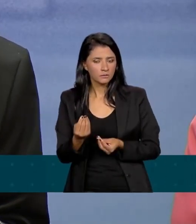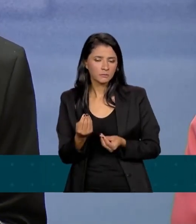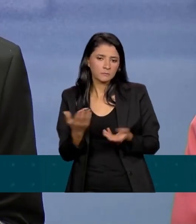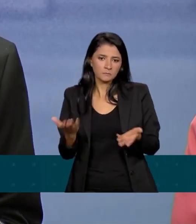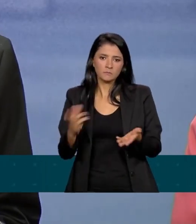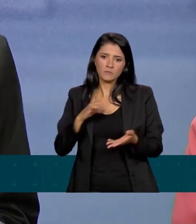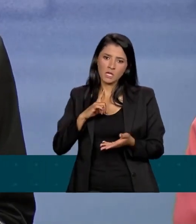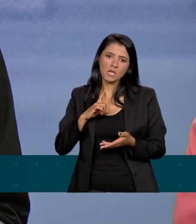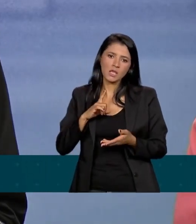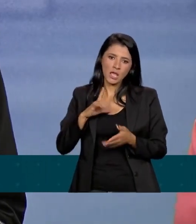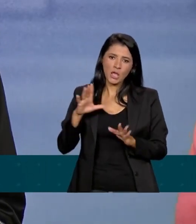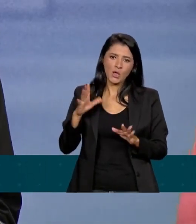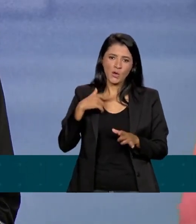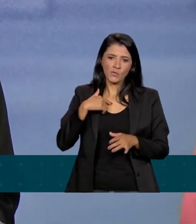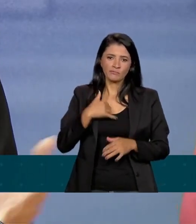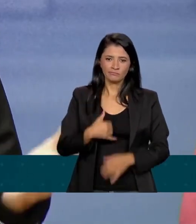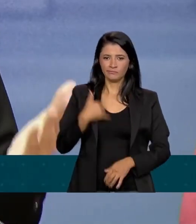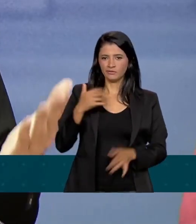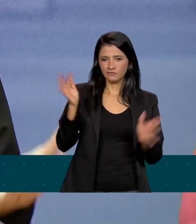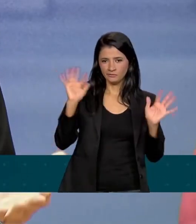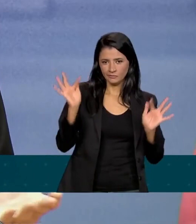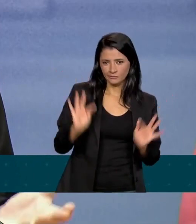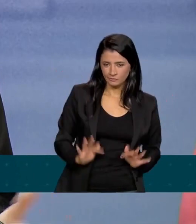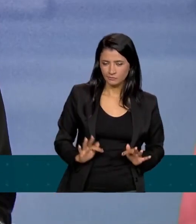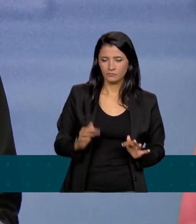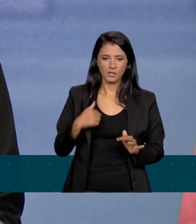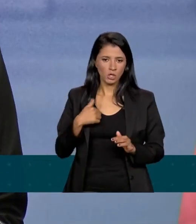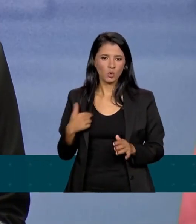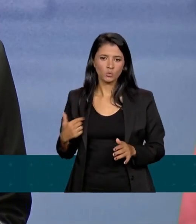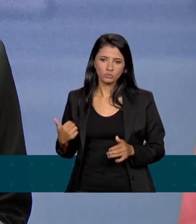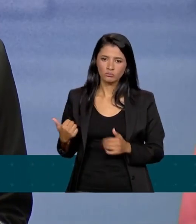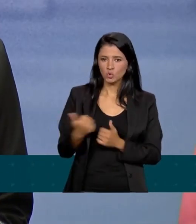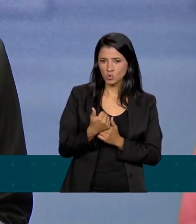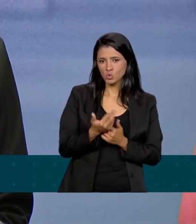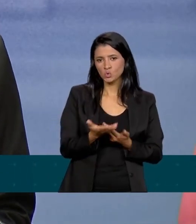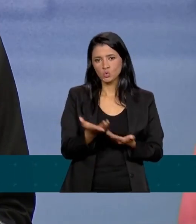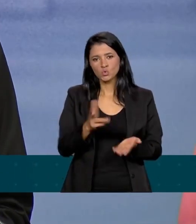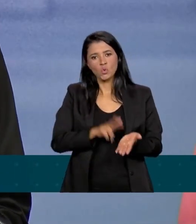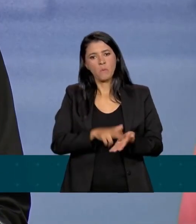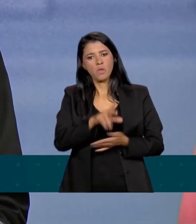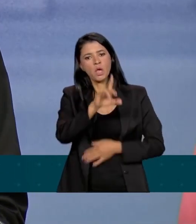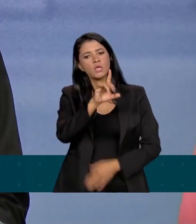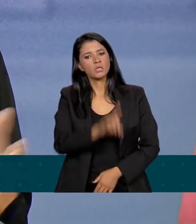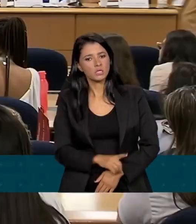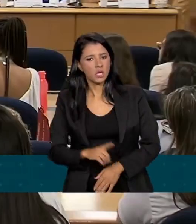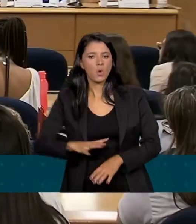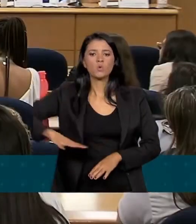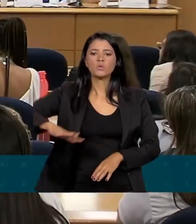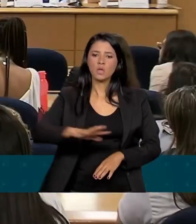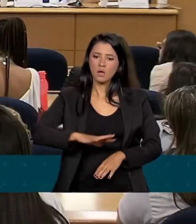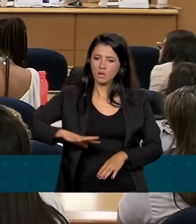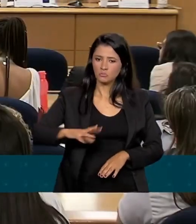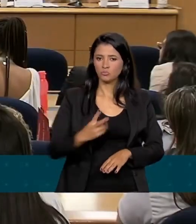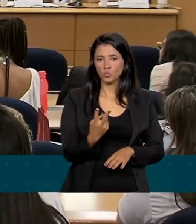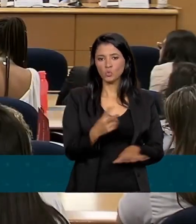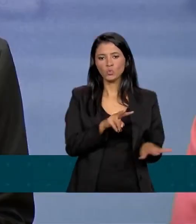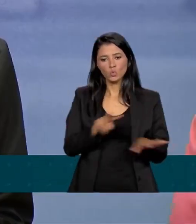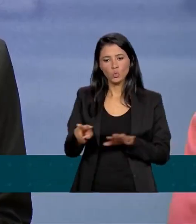Enfim, eu fico extremamente satisfeito que eu assumi a direção do departamento há